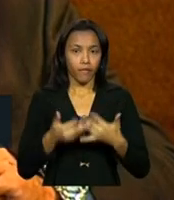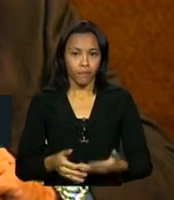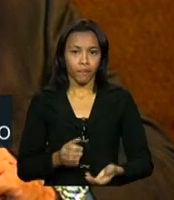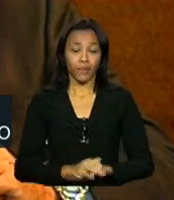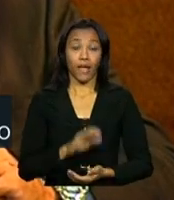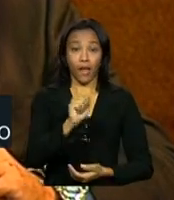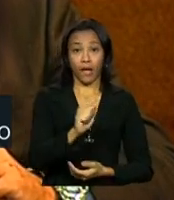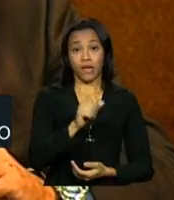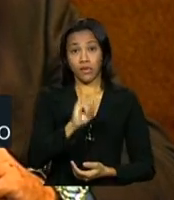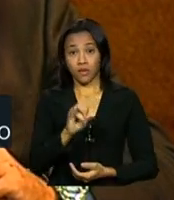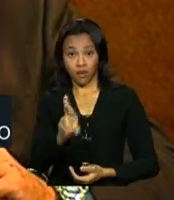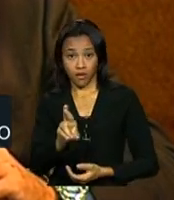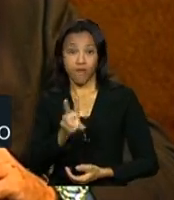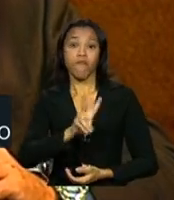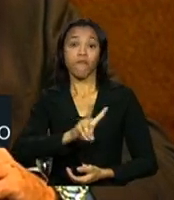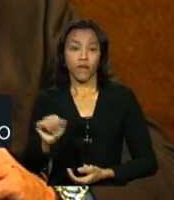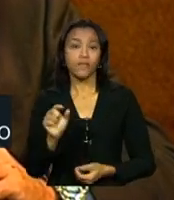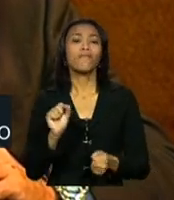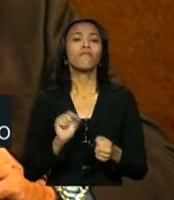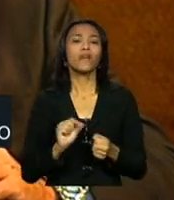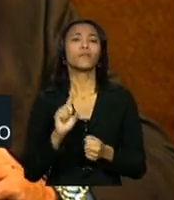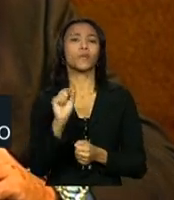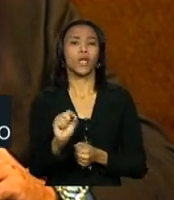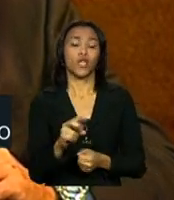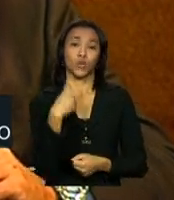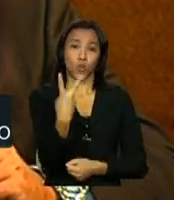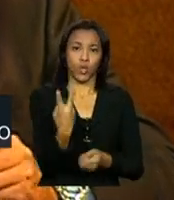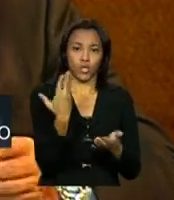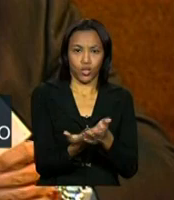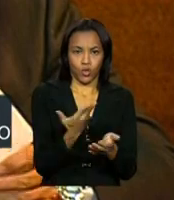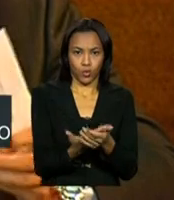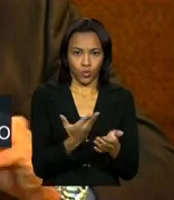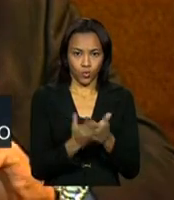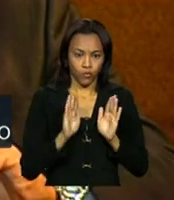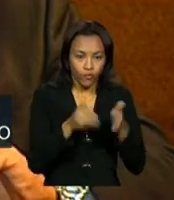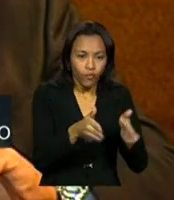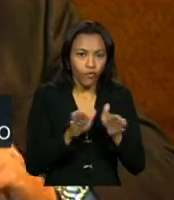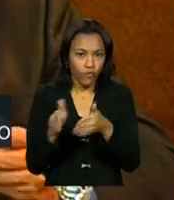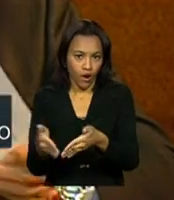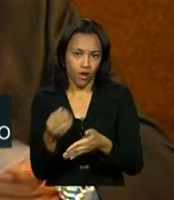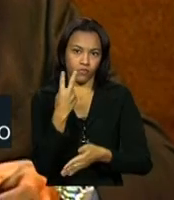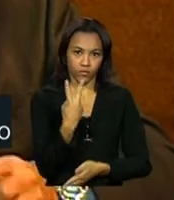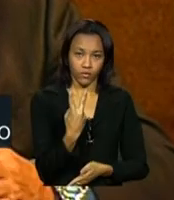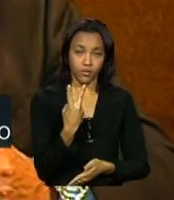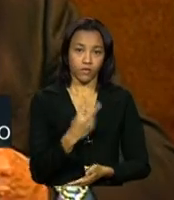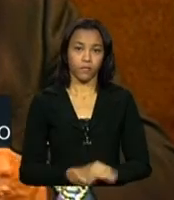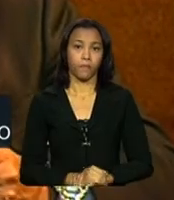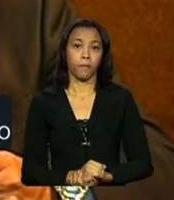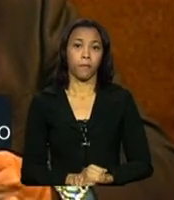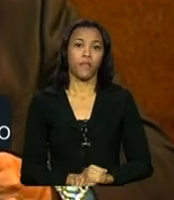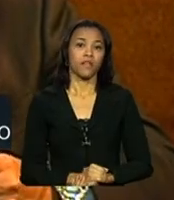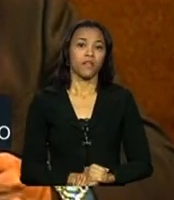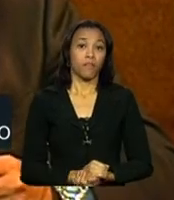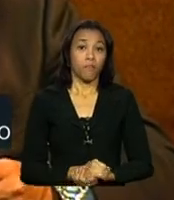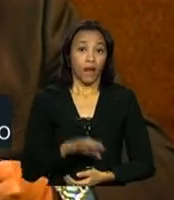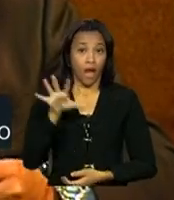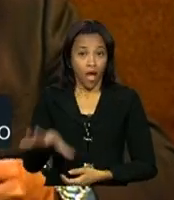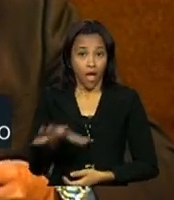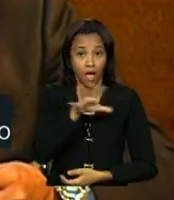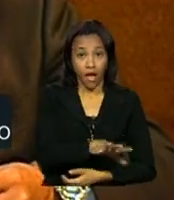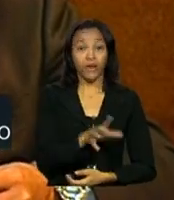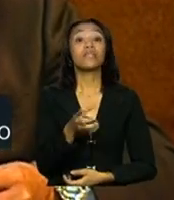r serão feitos dois estudos de casos de caso para dois setores da